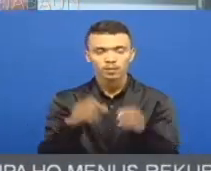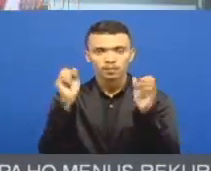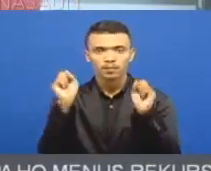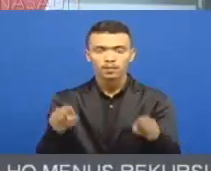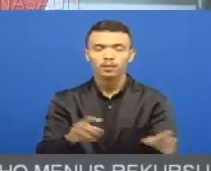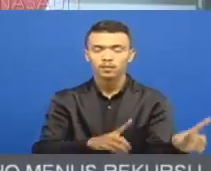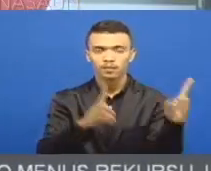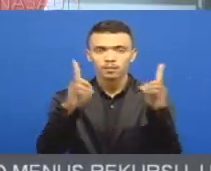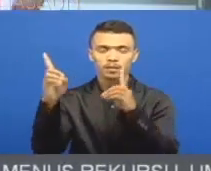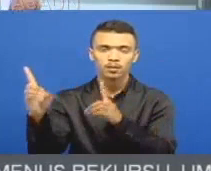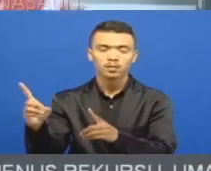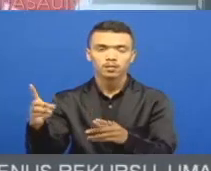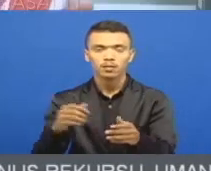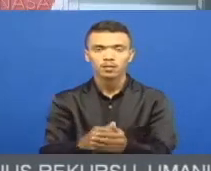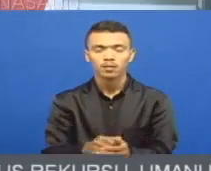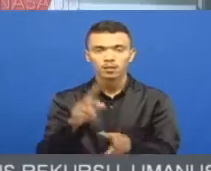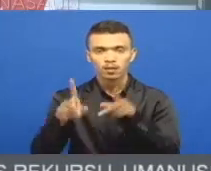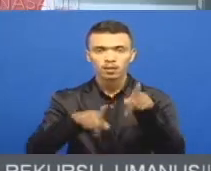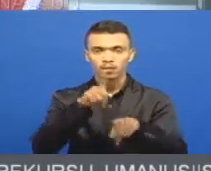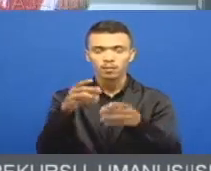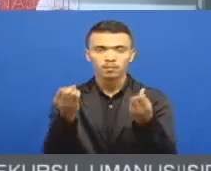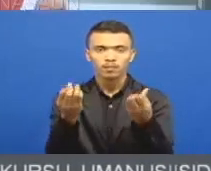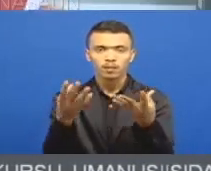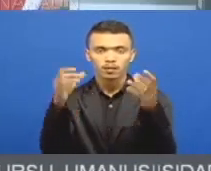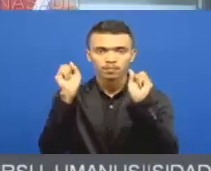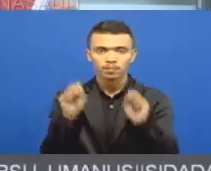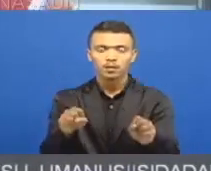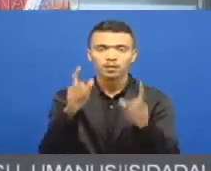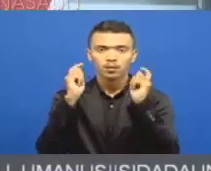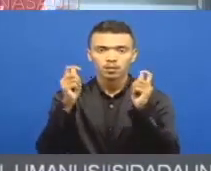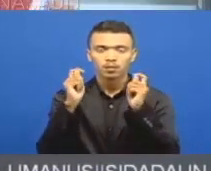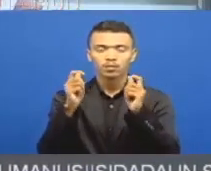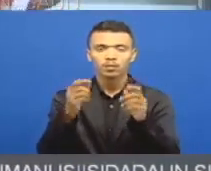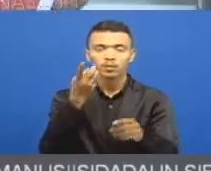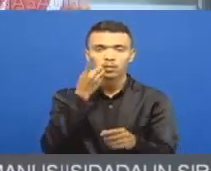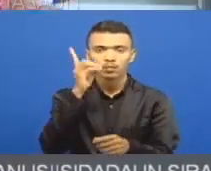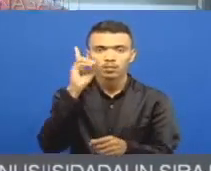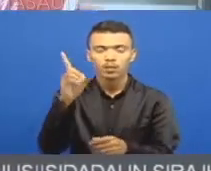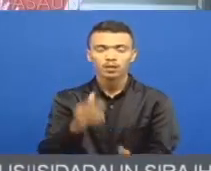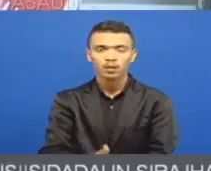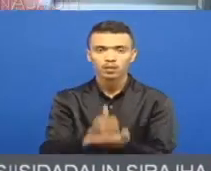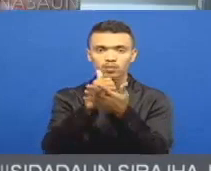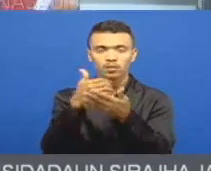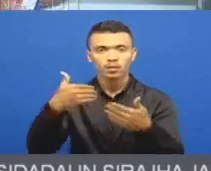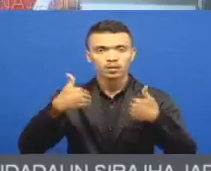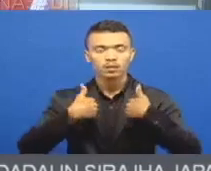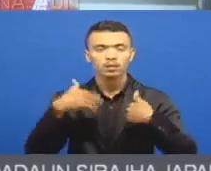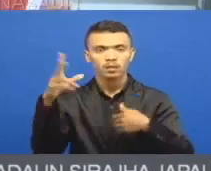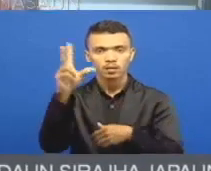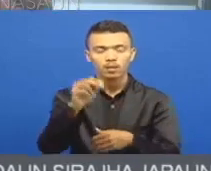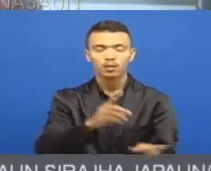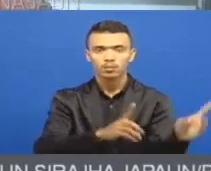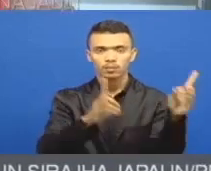ni implementação e ima barak bele koko ato dehan katak capacidade ni ia kalai ato para